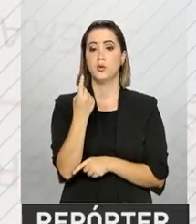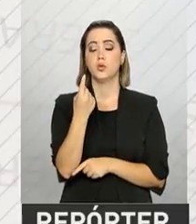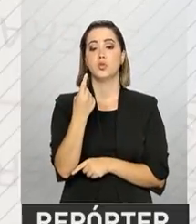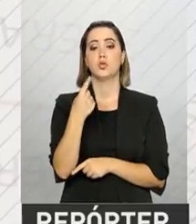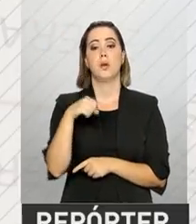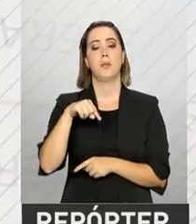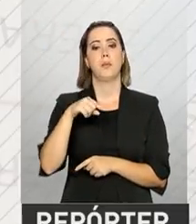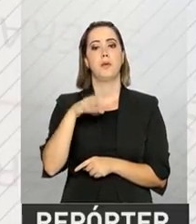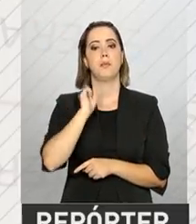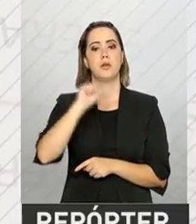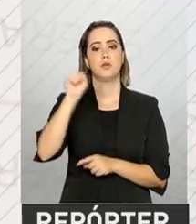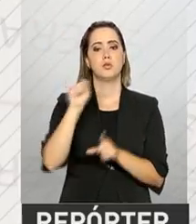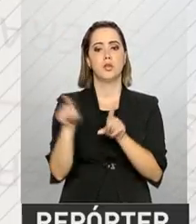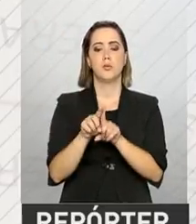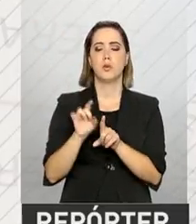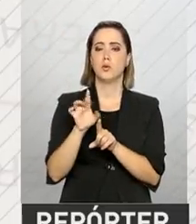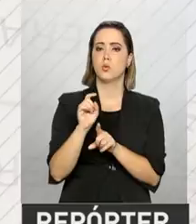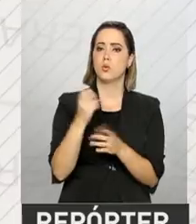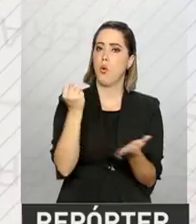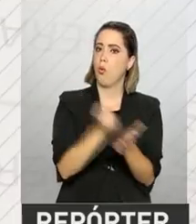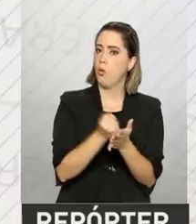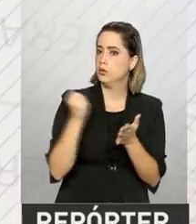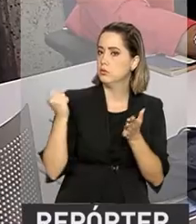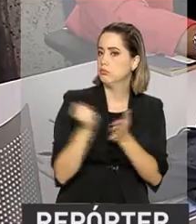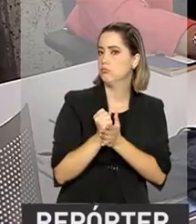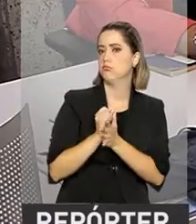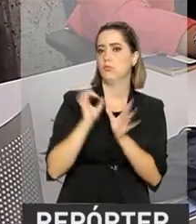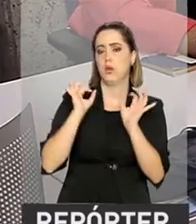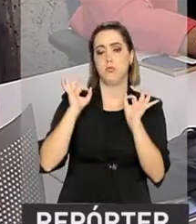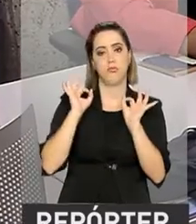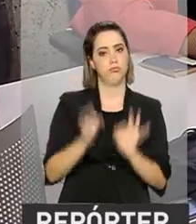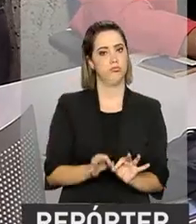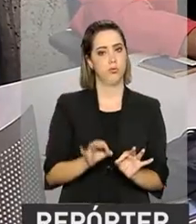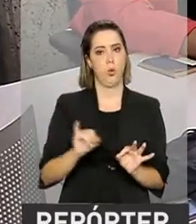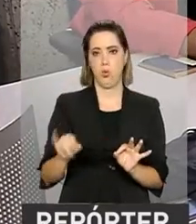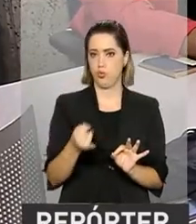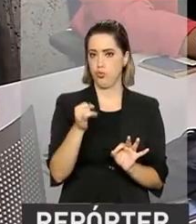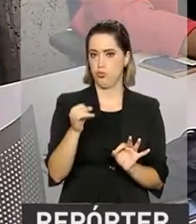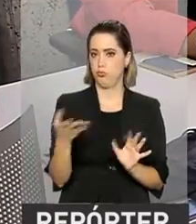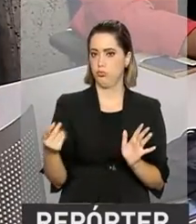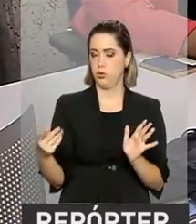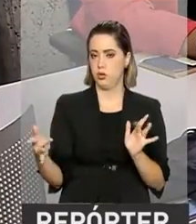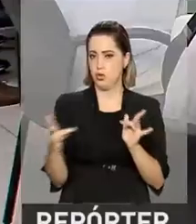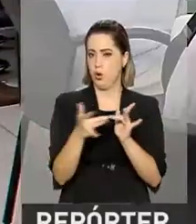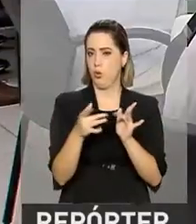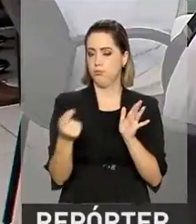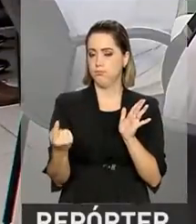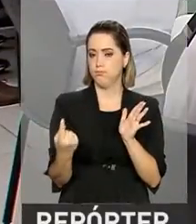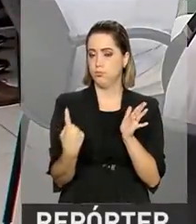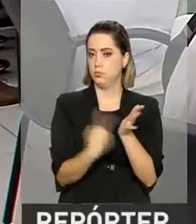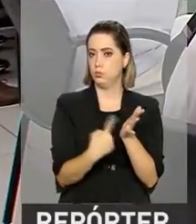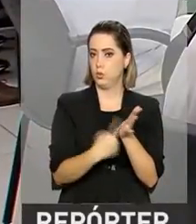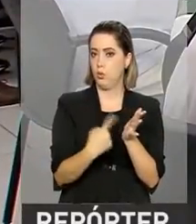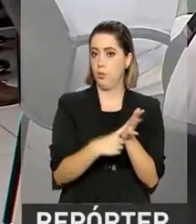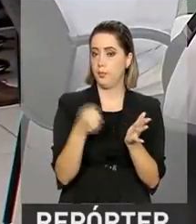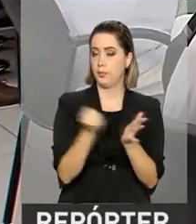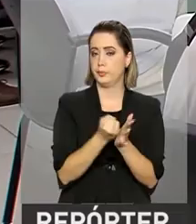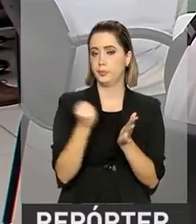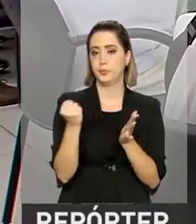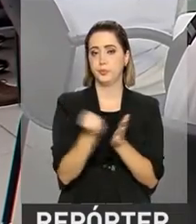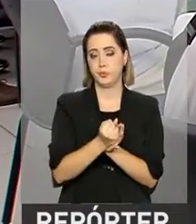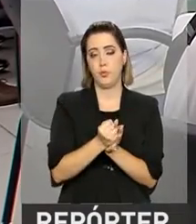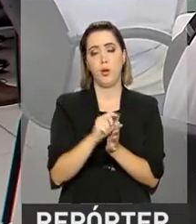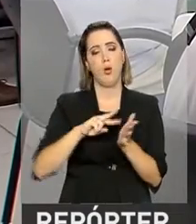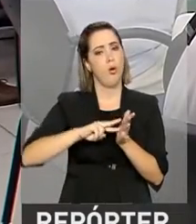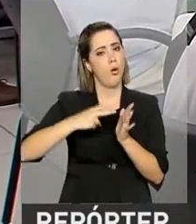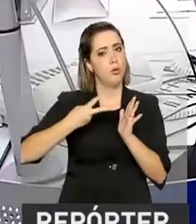que foram combinados na hora da contratação do empréstimo. E essas mudanças vão garantir ao cidadão uma tranquilidade na hora que precisar